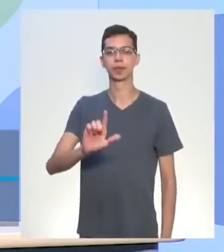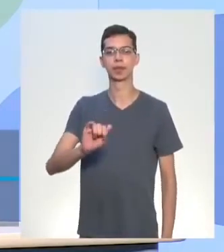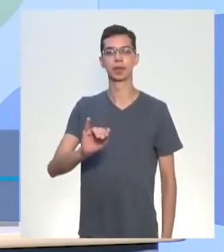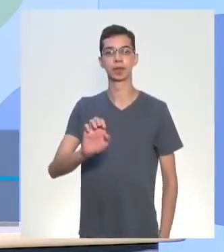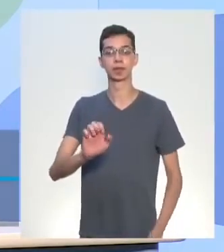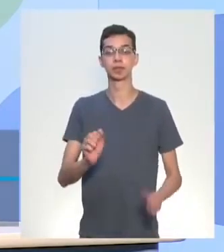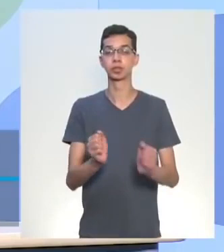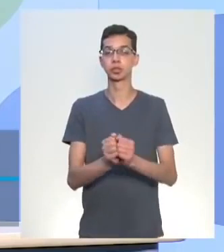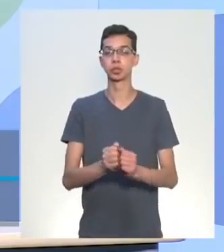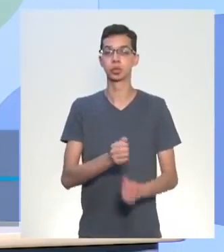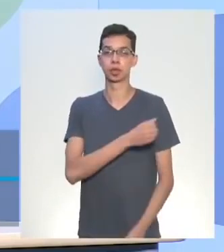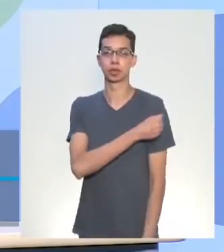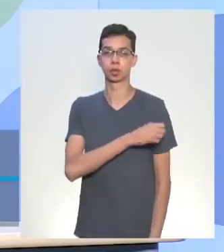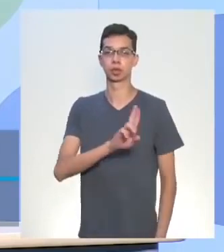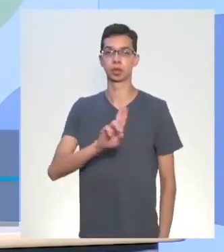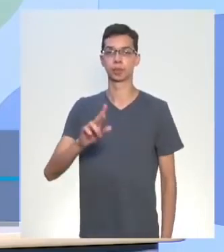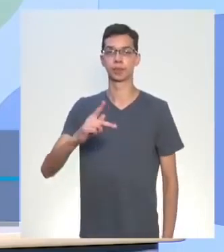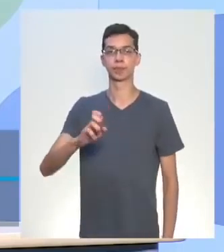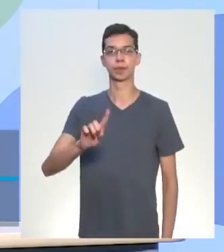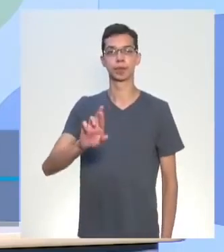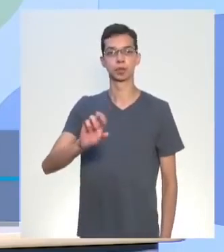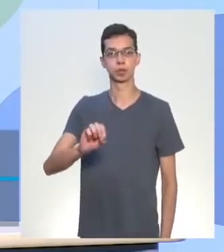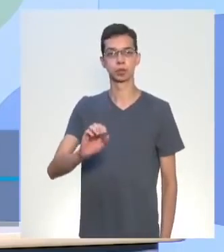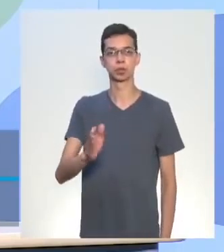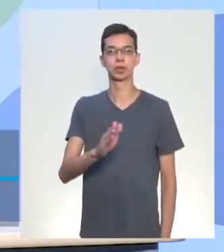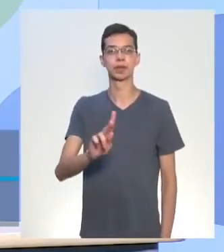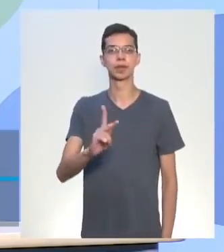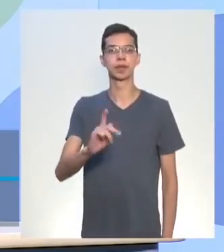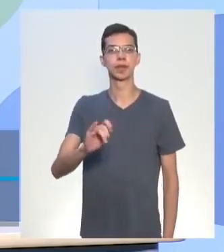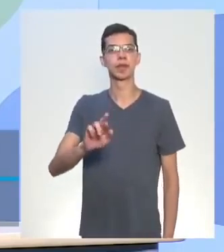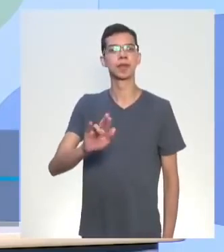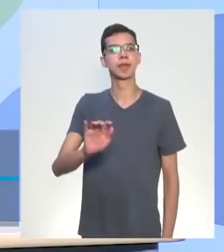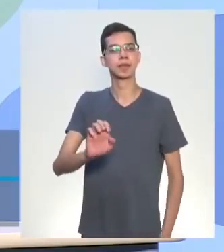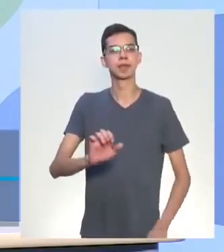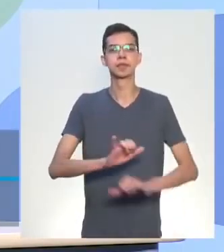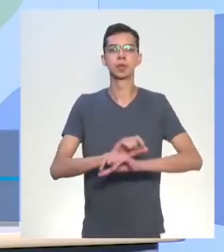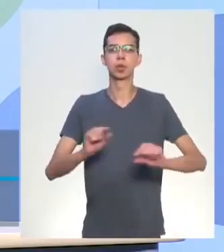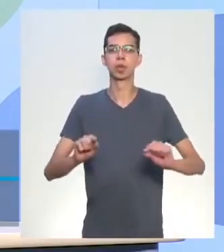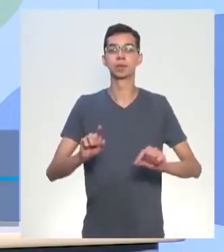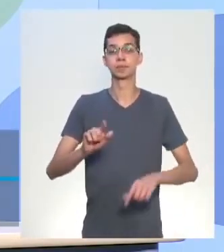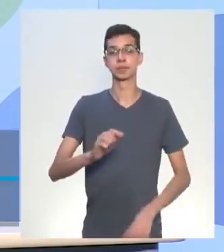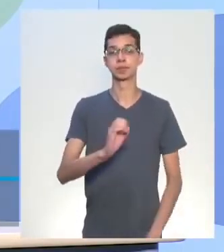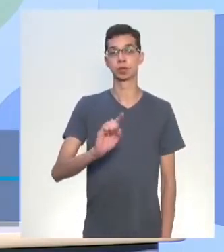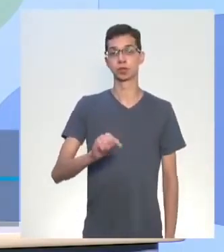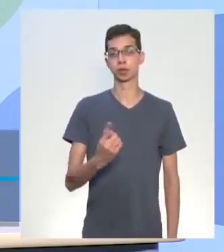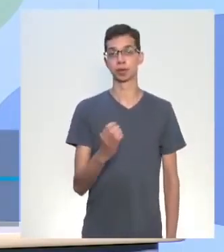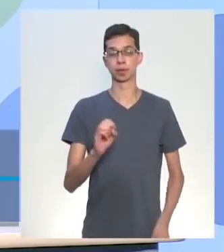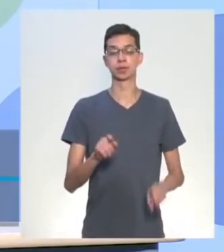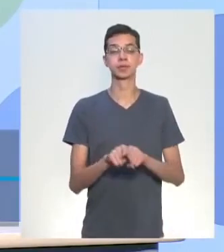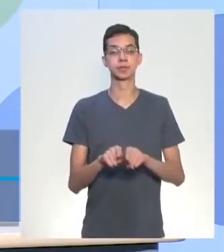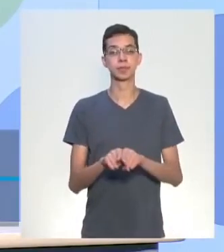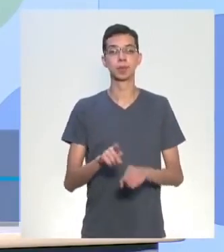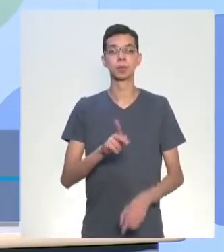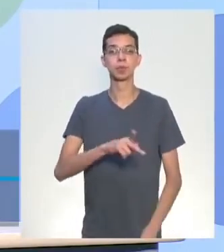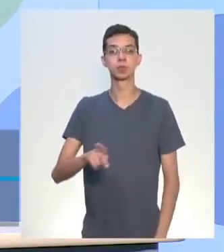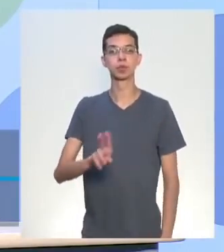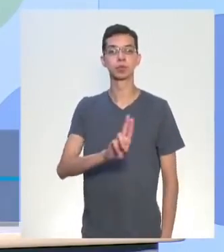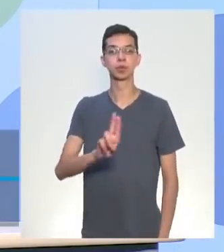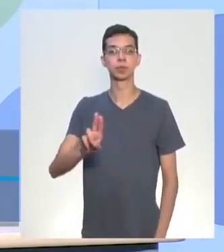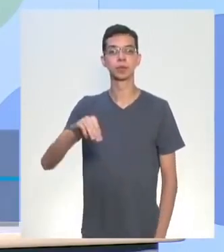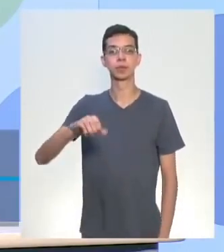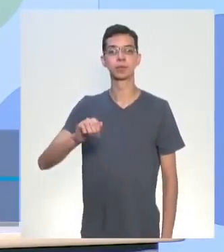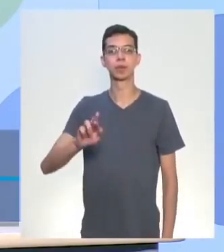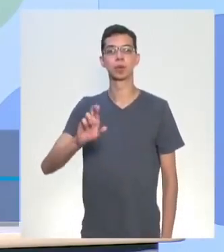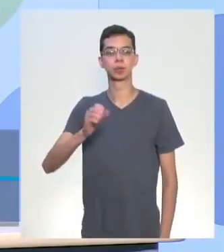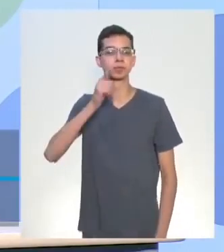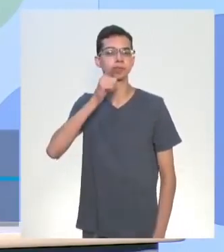colocou 0,10, tá? Okay? Como área, tá? Professor Mauro, tá acompanhando